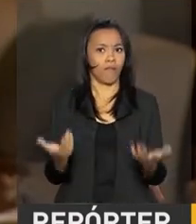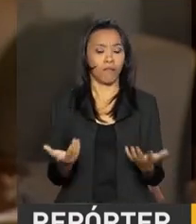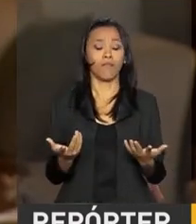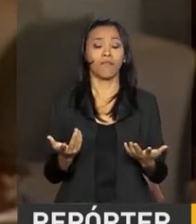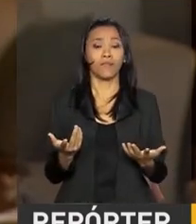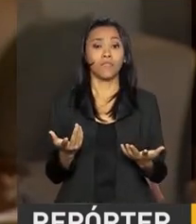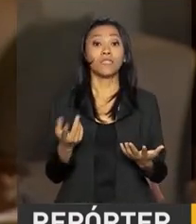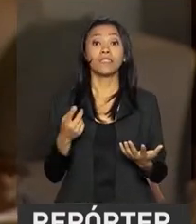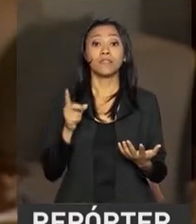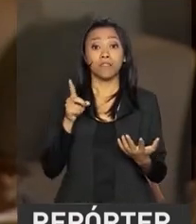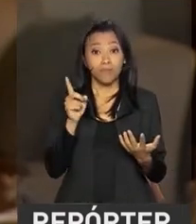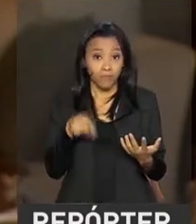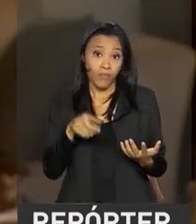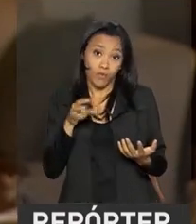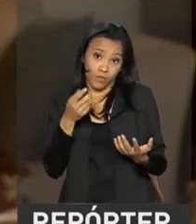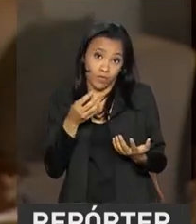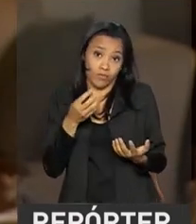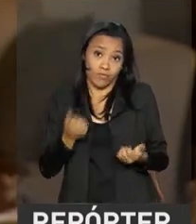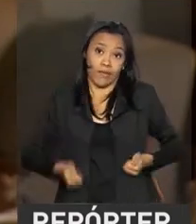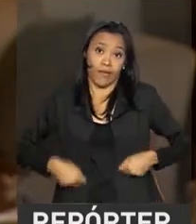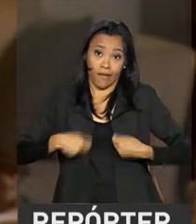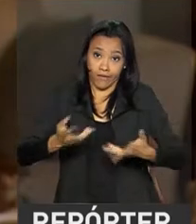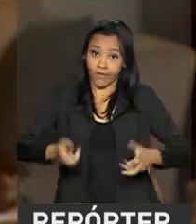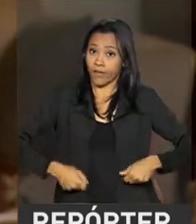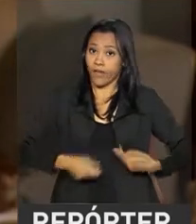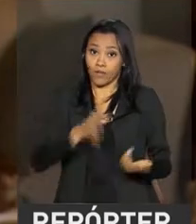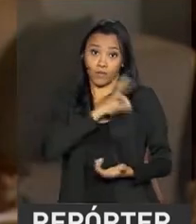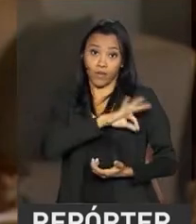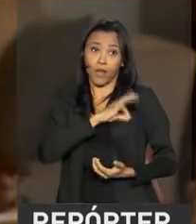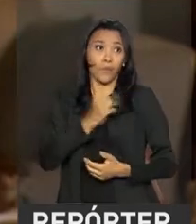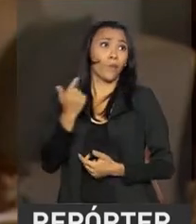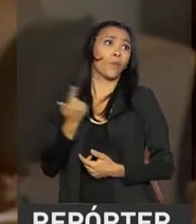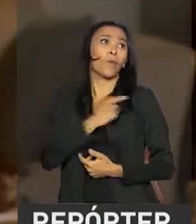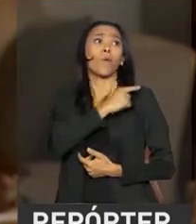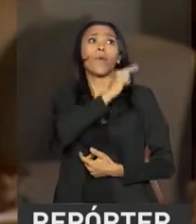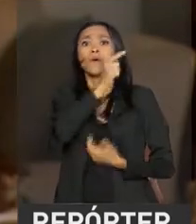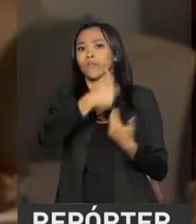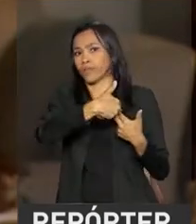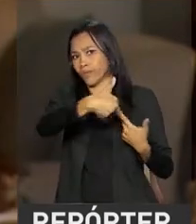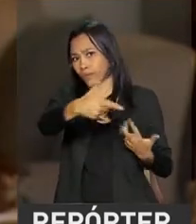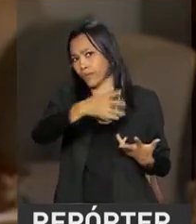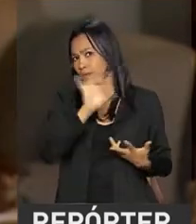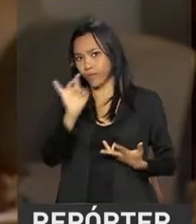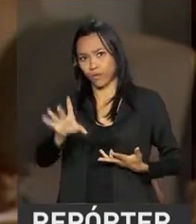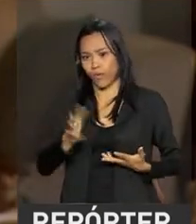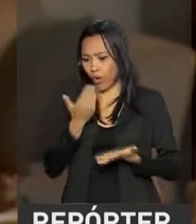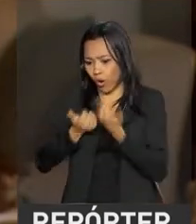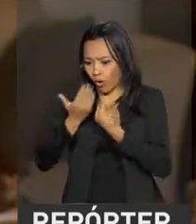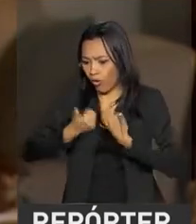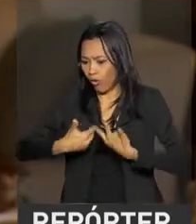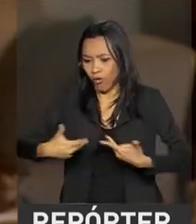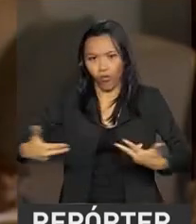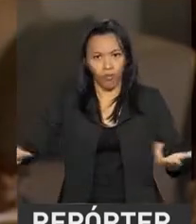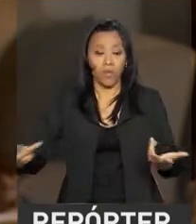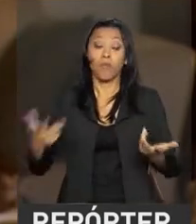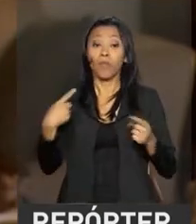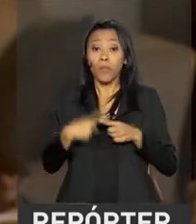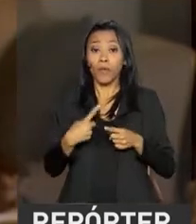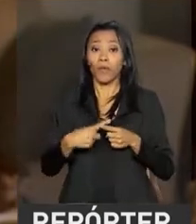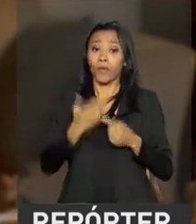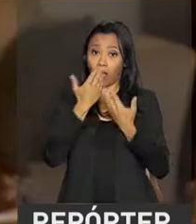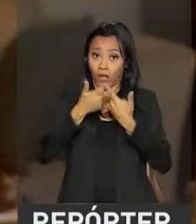o seu ordenado o seu salário e outras coisas não está sabendo que a alemanha passou caiu